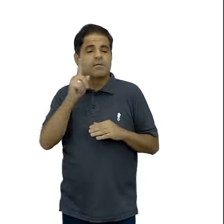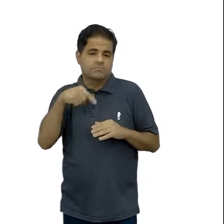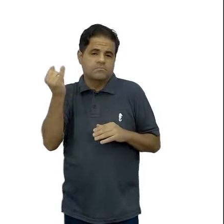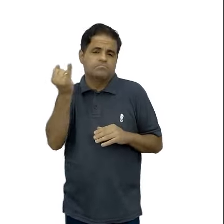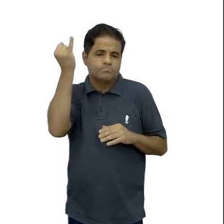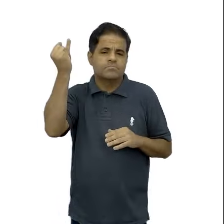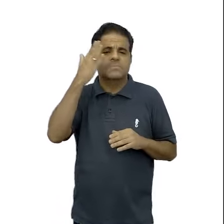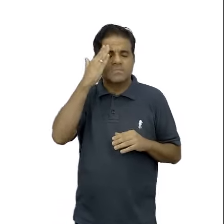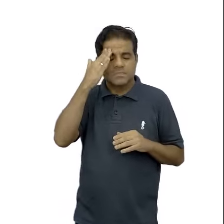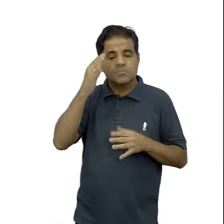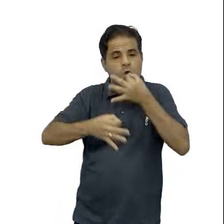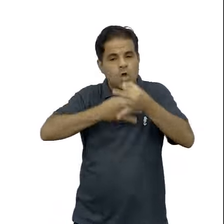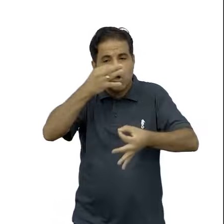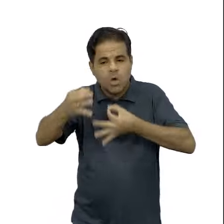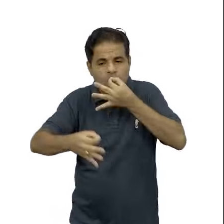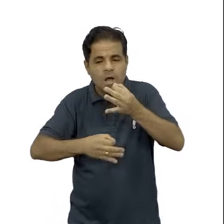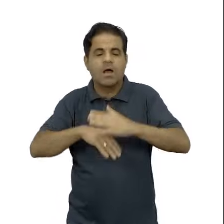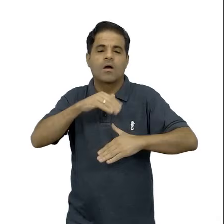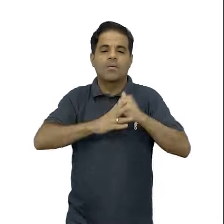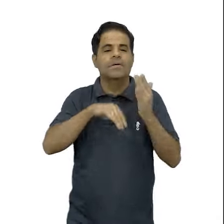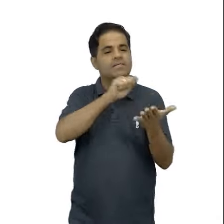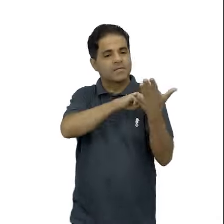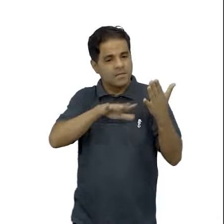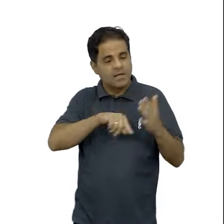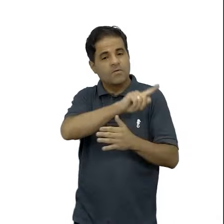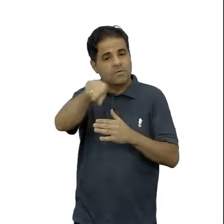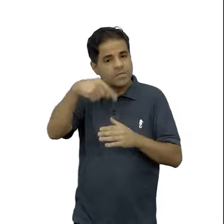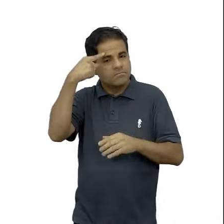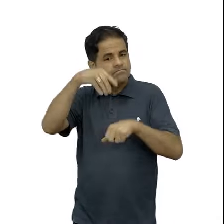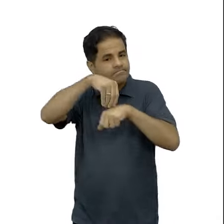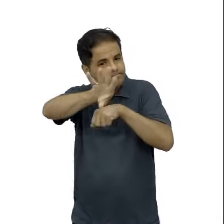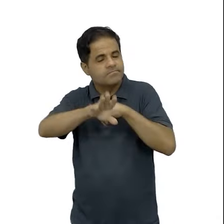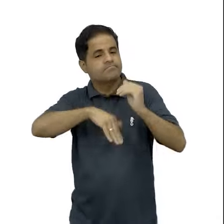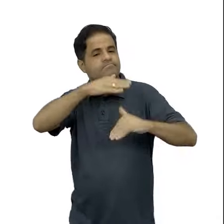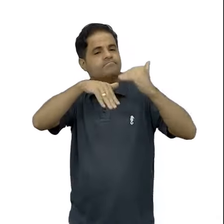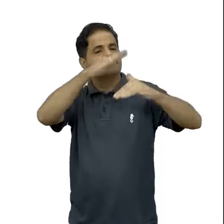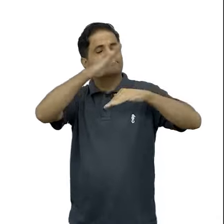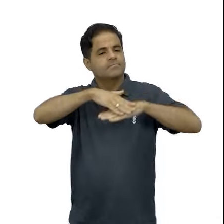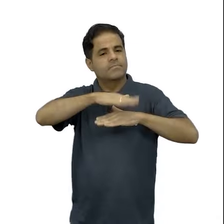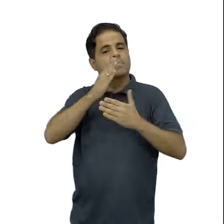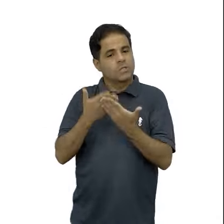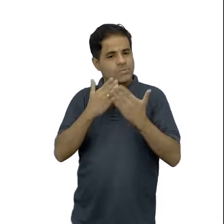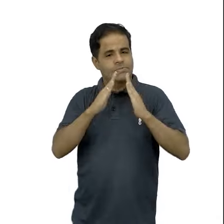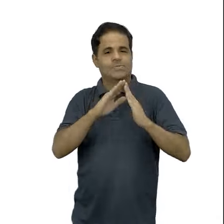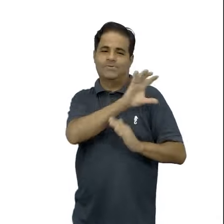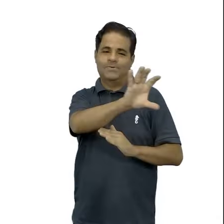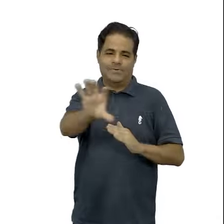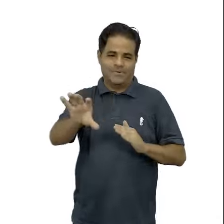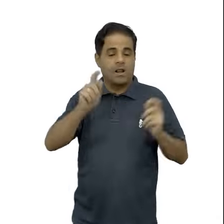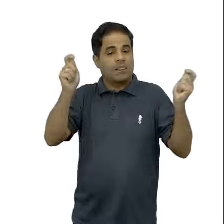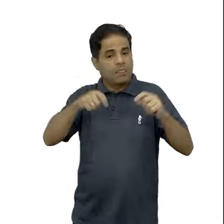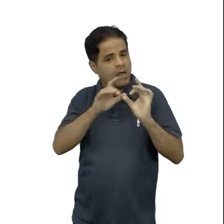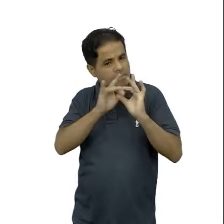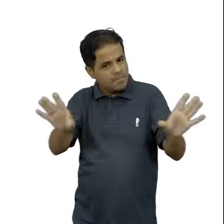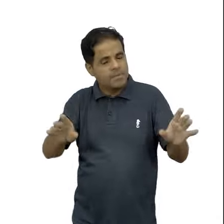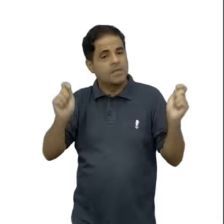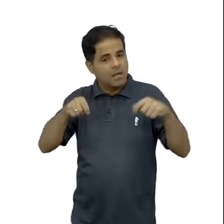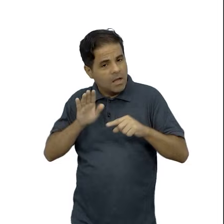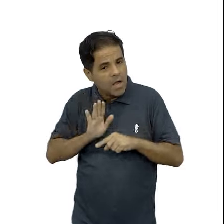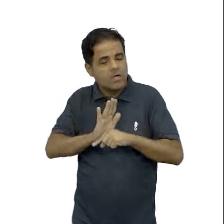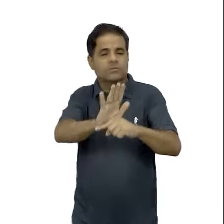menos importante, é a sugestão de algumas atividades para serem desenvolvidas na escola, que permita ajudar